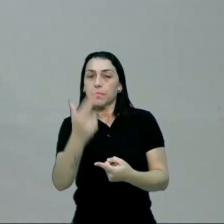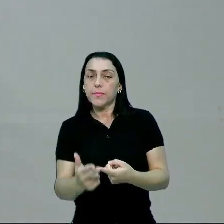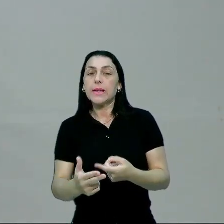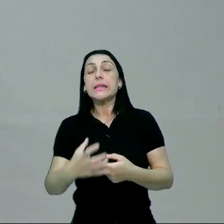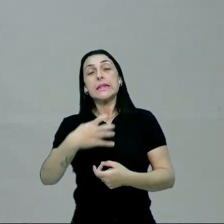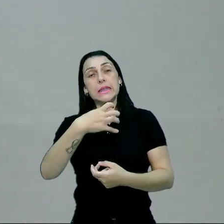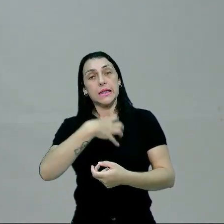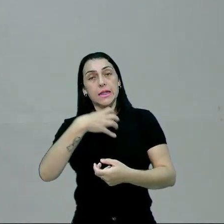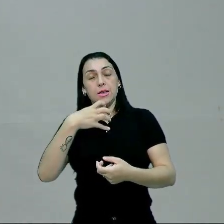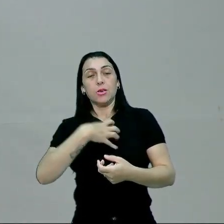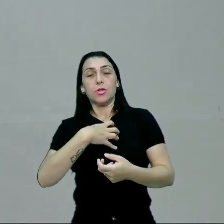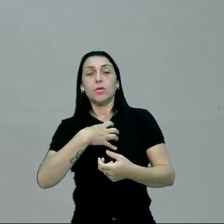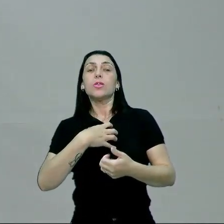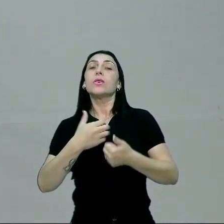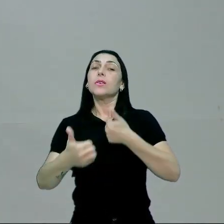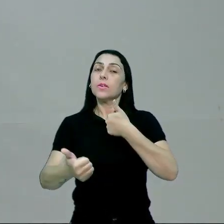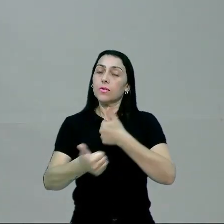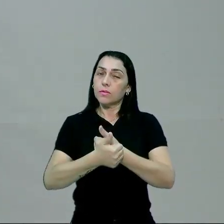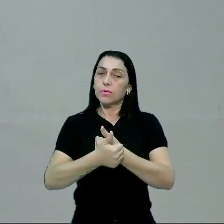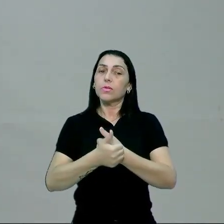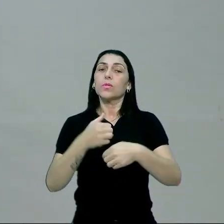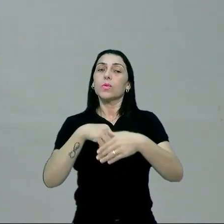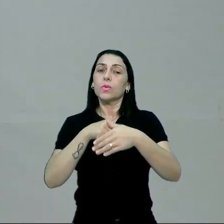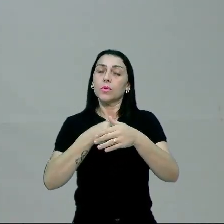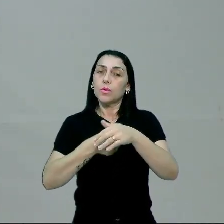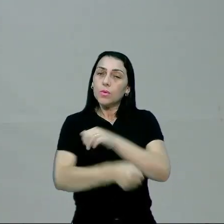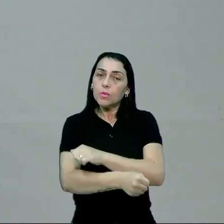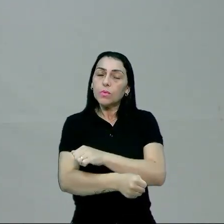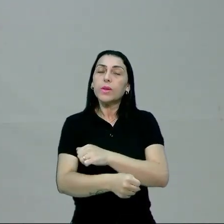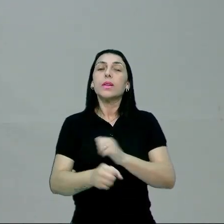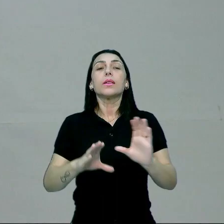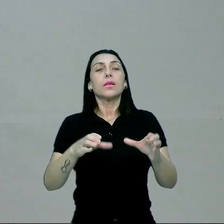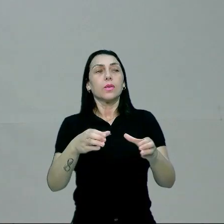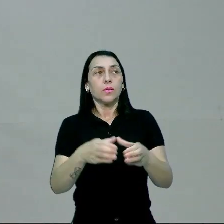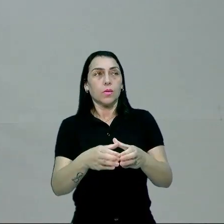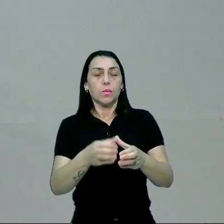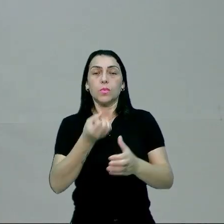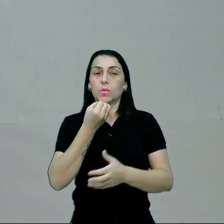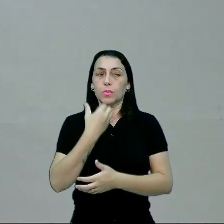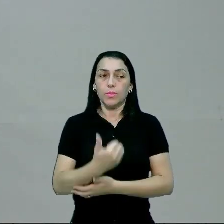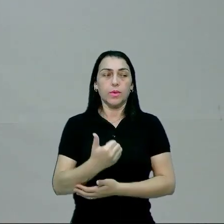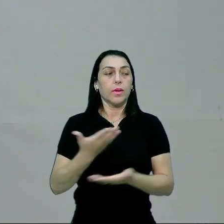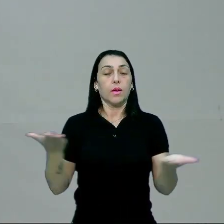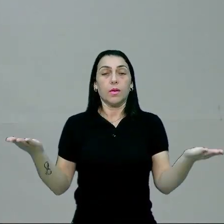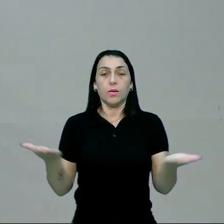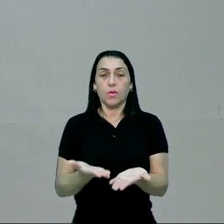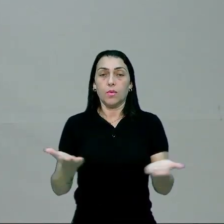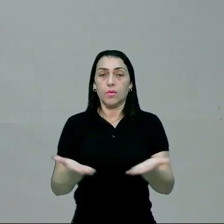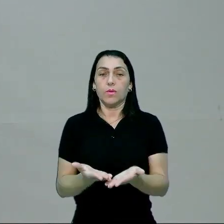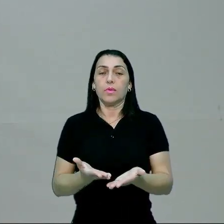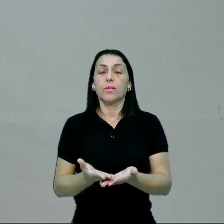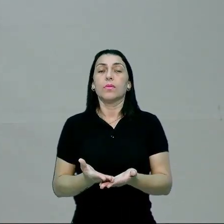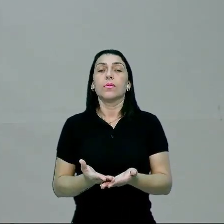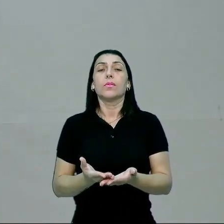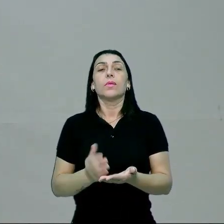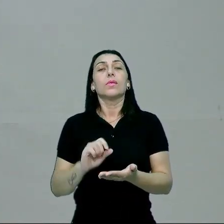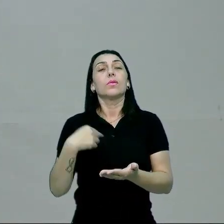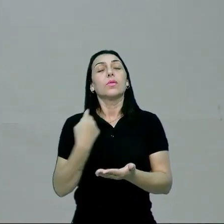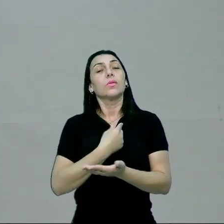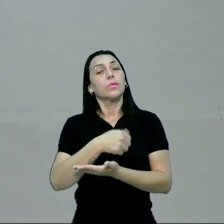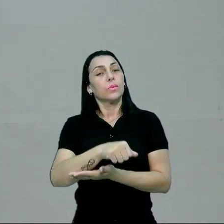se sentisse enquanto tal. Tudo bem? Agora nós vamos avançar e nós vamos para o